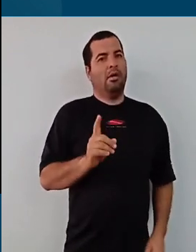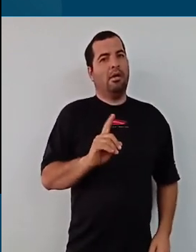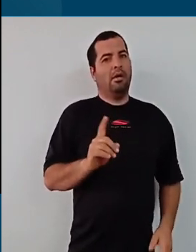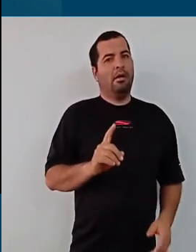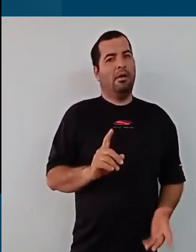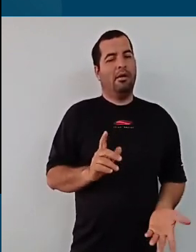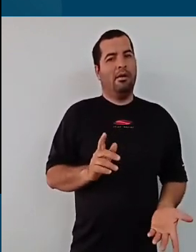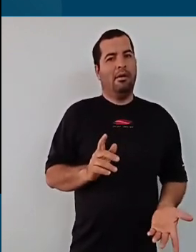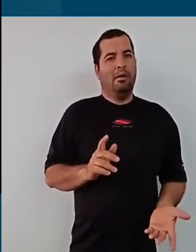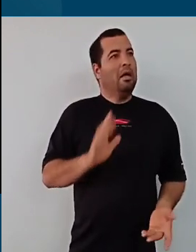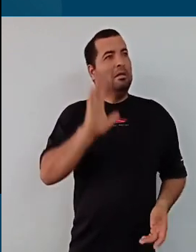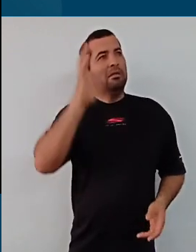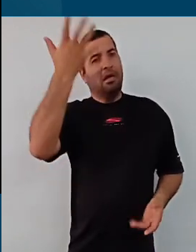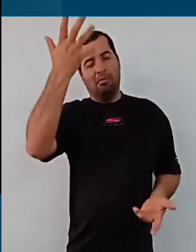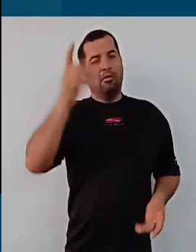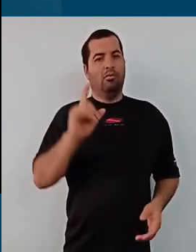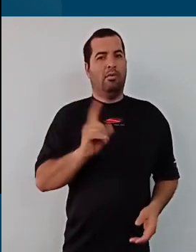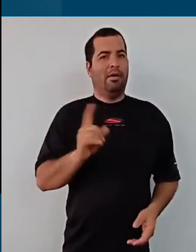vai, com o tempo se resolve.